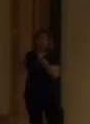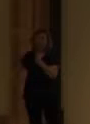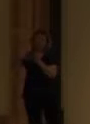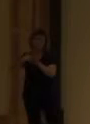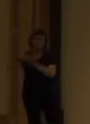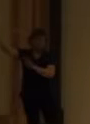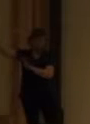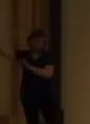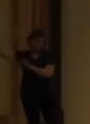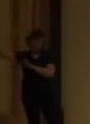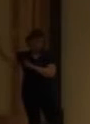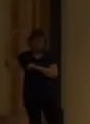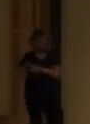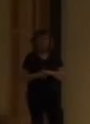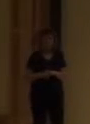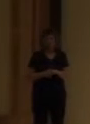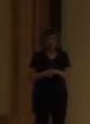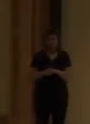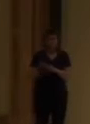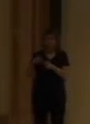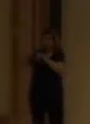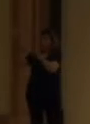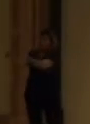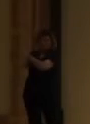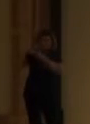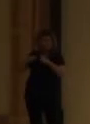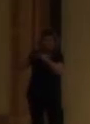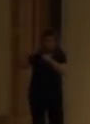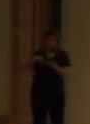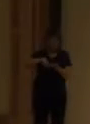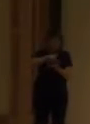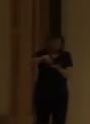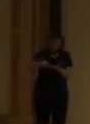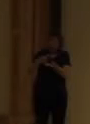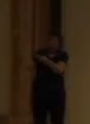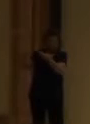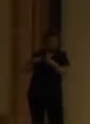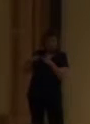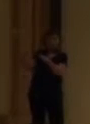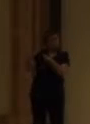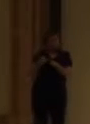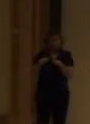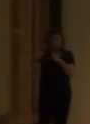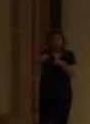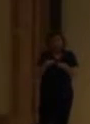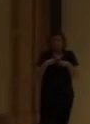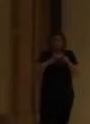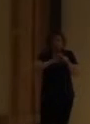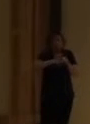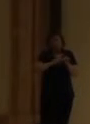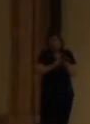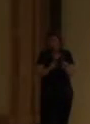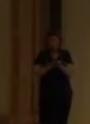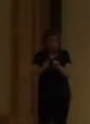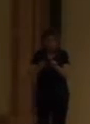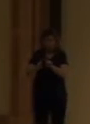ao nosso prato, sob forma de farinhas, de flocos de aveia, de uma série enorme de produtos que nós não sabemos onde é